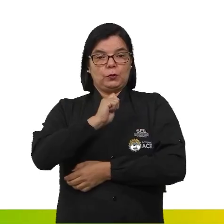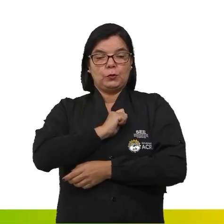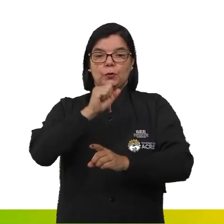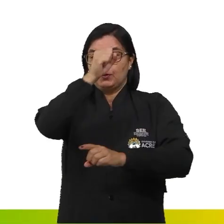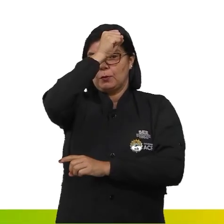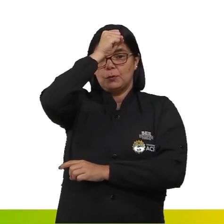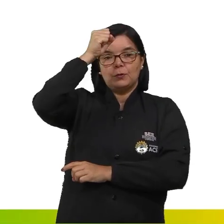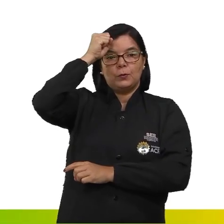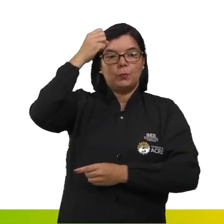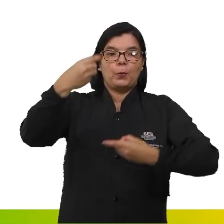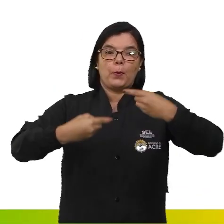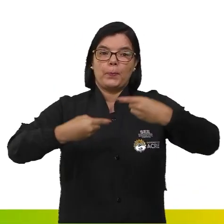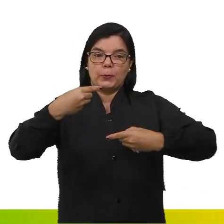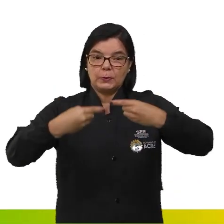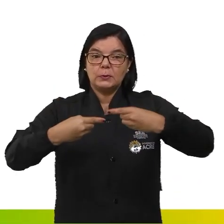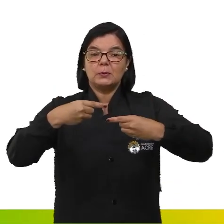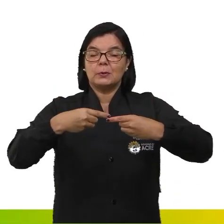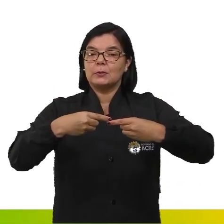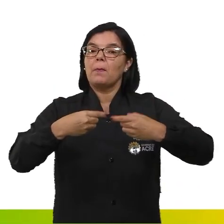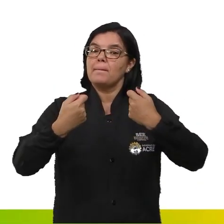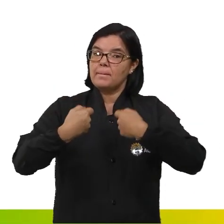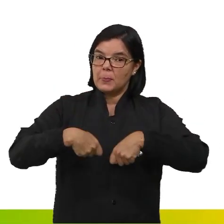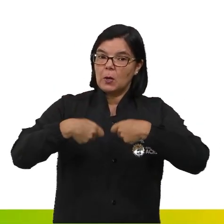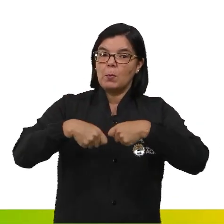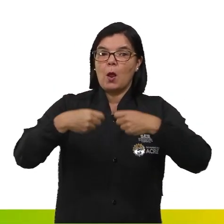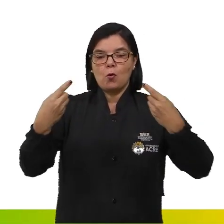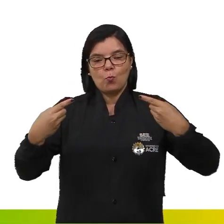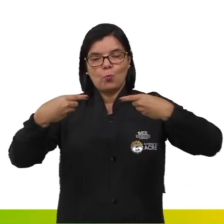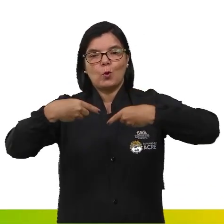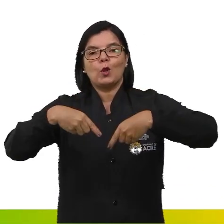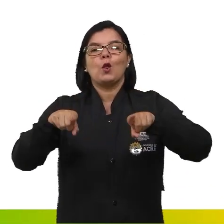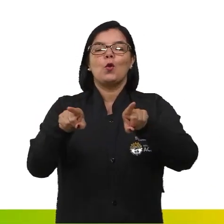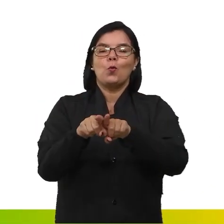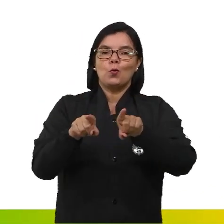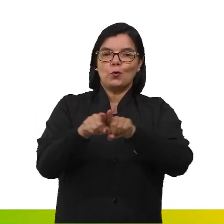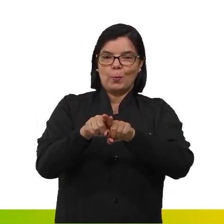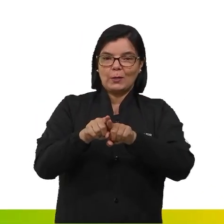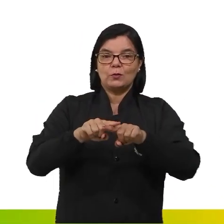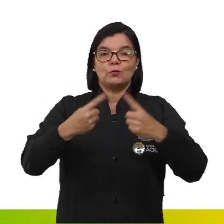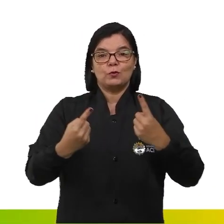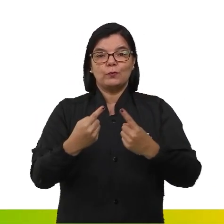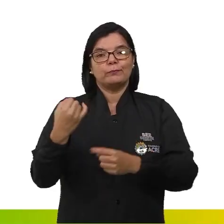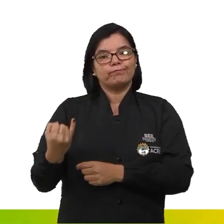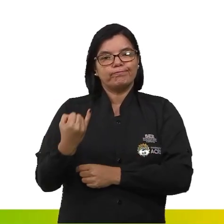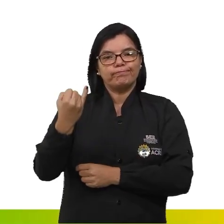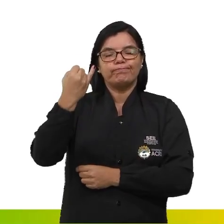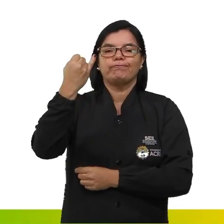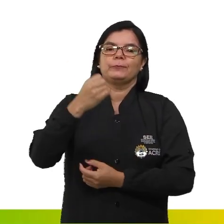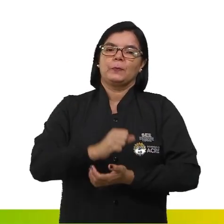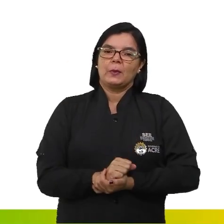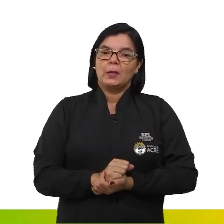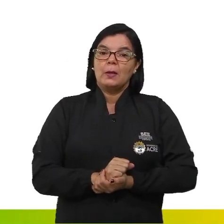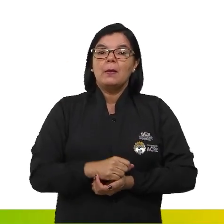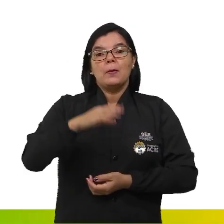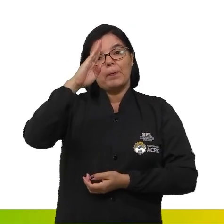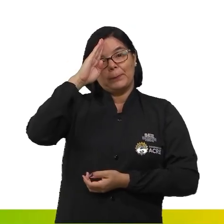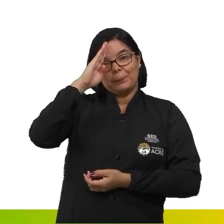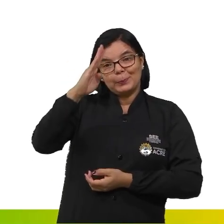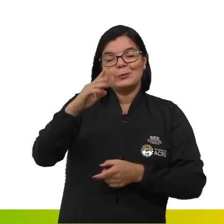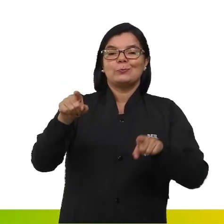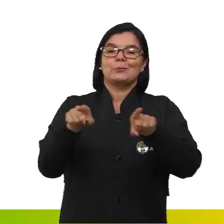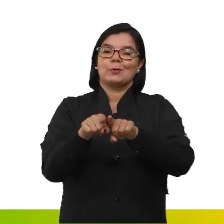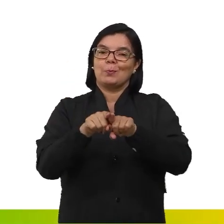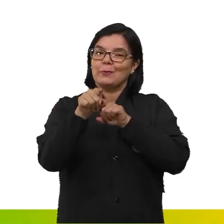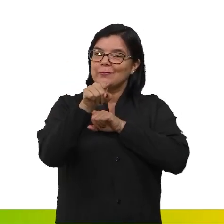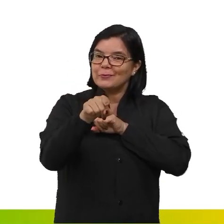antropologia, sociologia e política são indispensáveis para combater o dogmatismo e o fundamentalismo. E principalmente